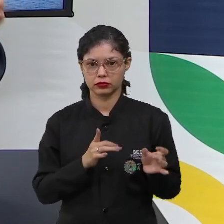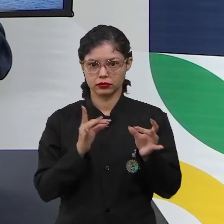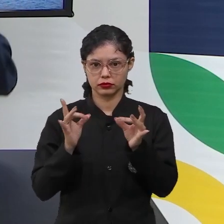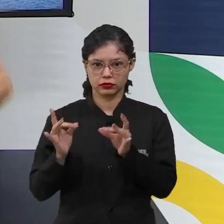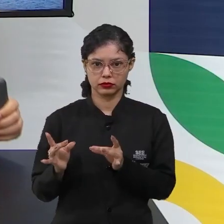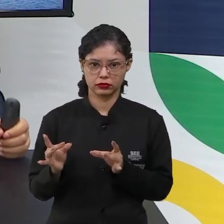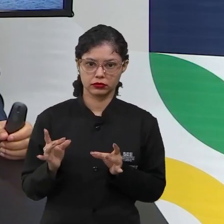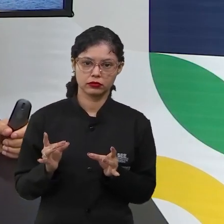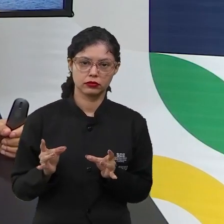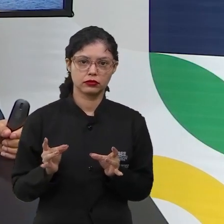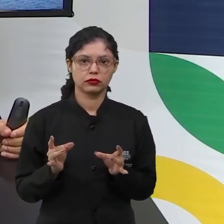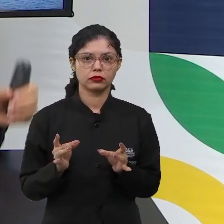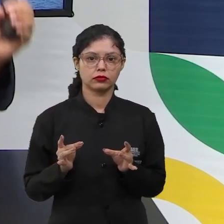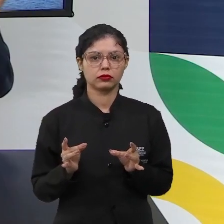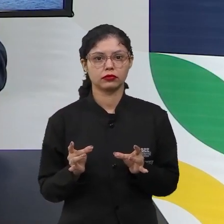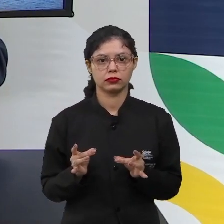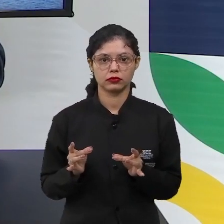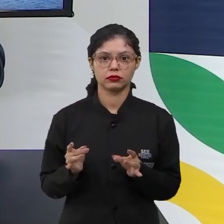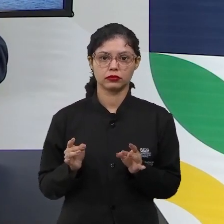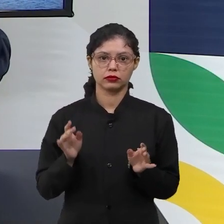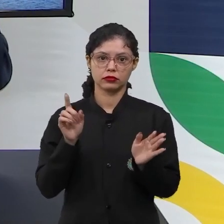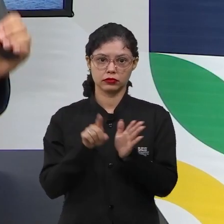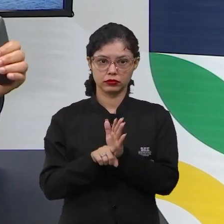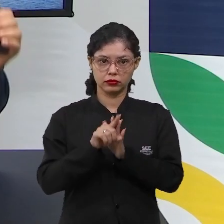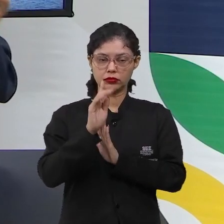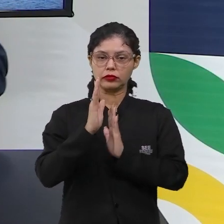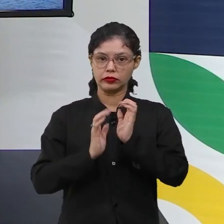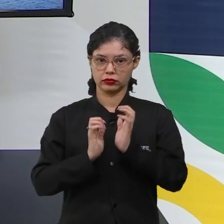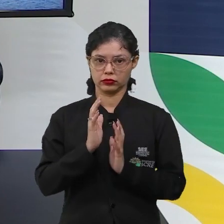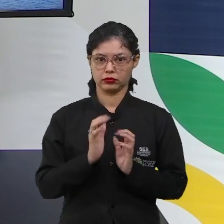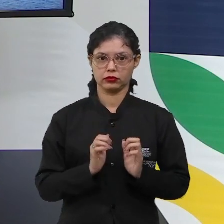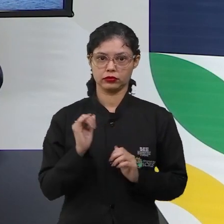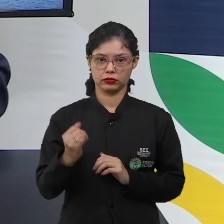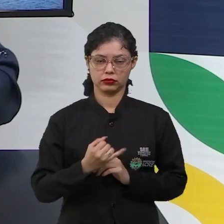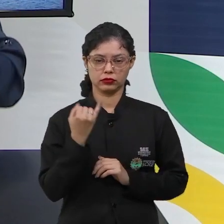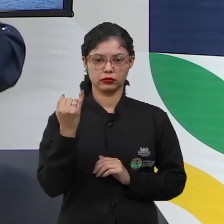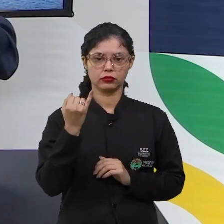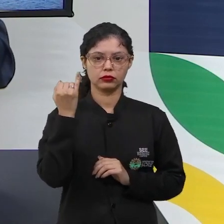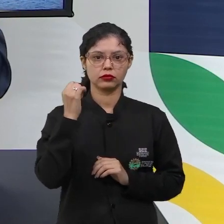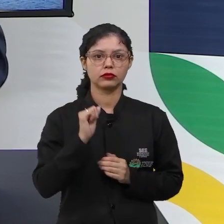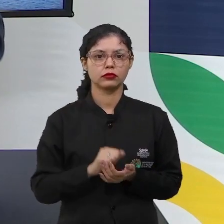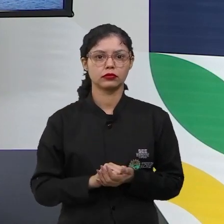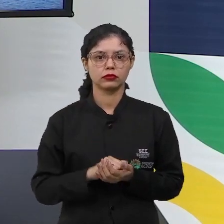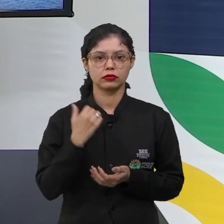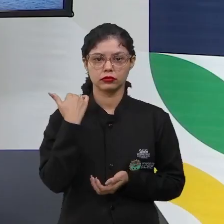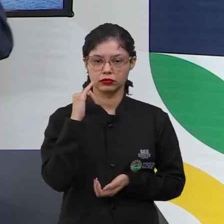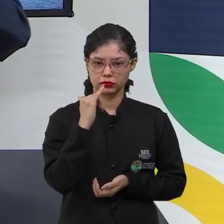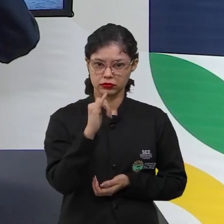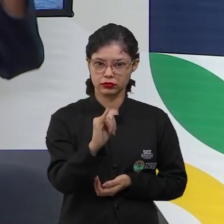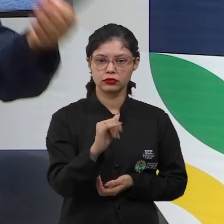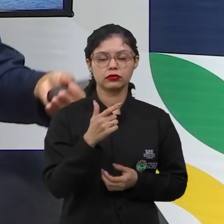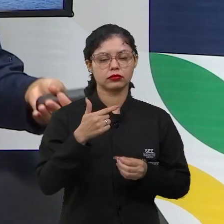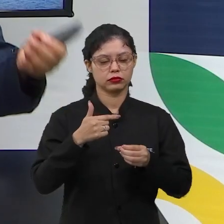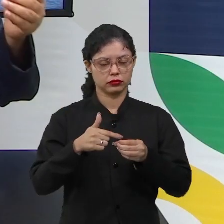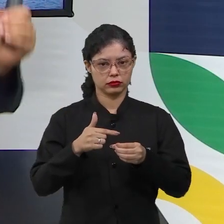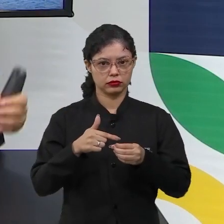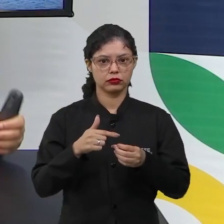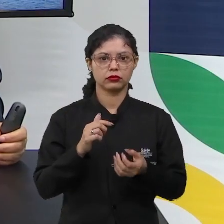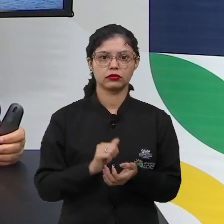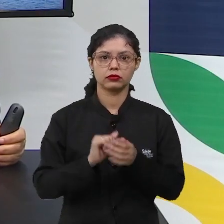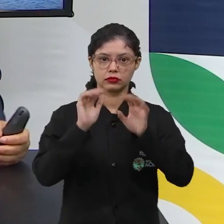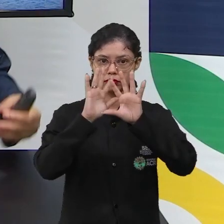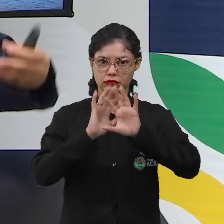pode citar a questão dos conflitos, principalmente por energia, que é o caso do petróleo e o